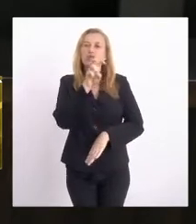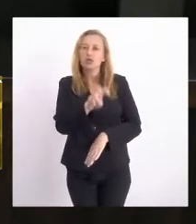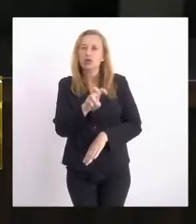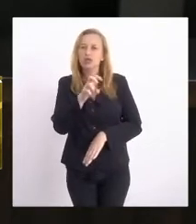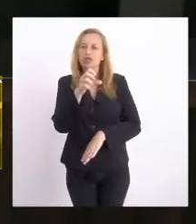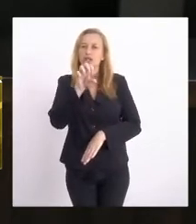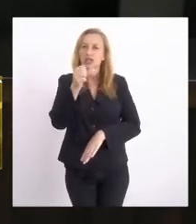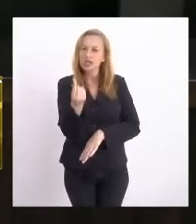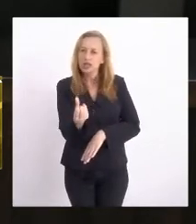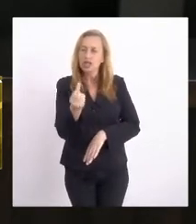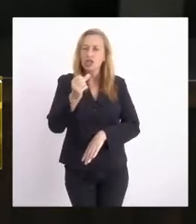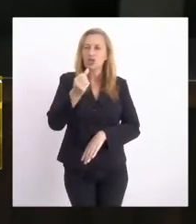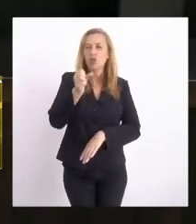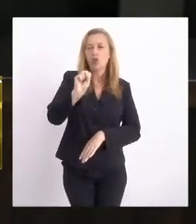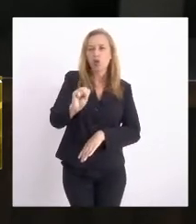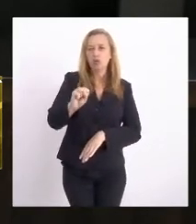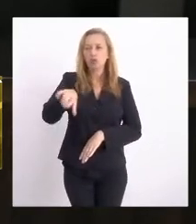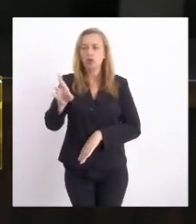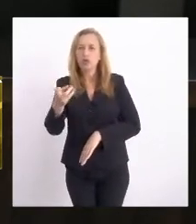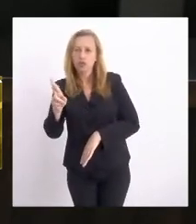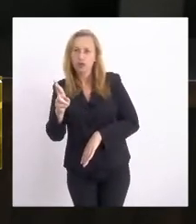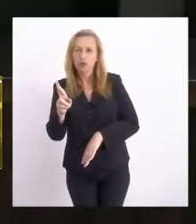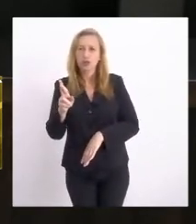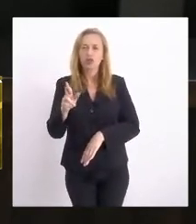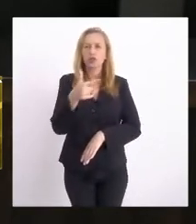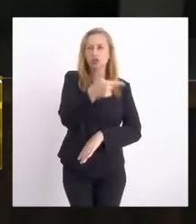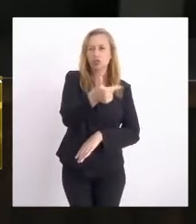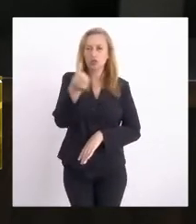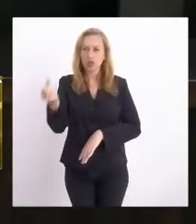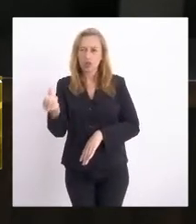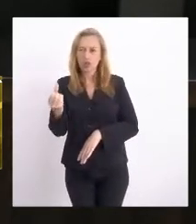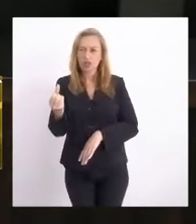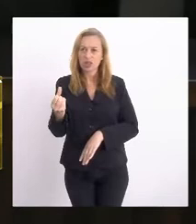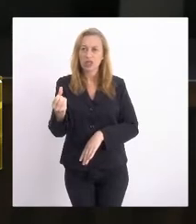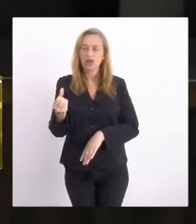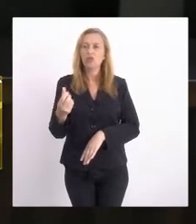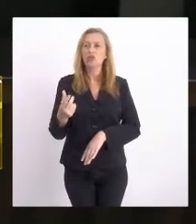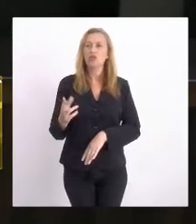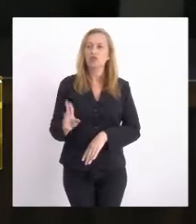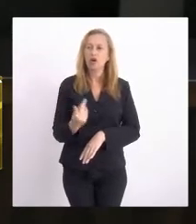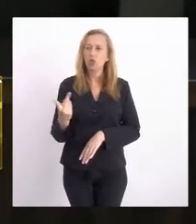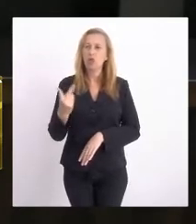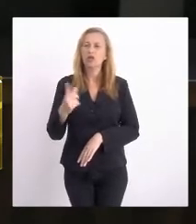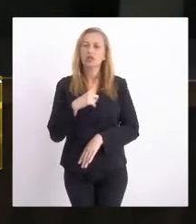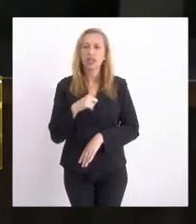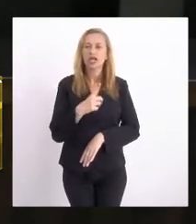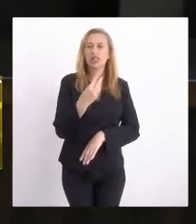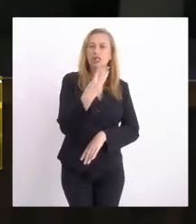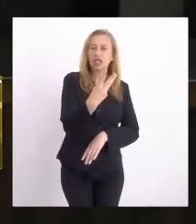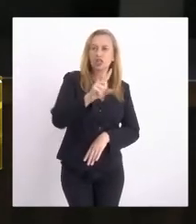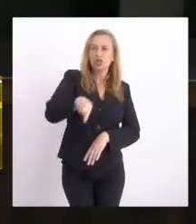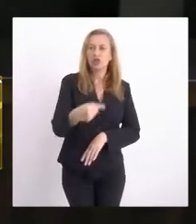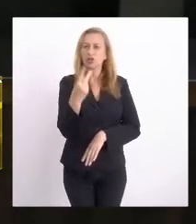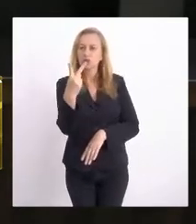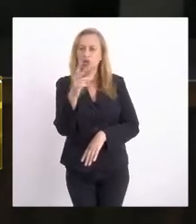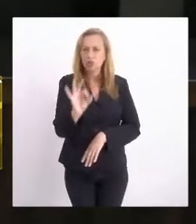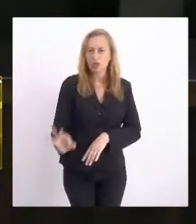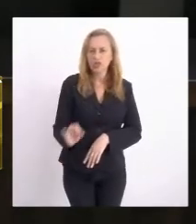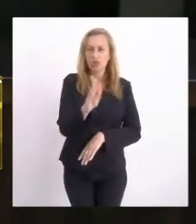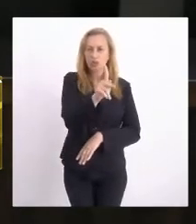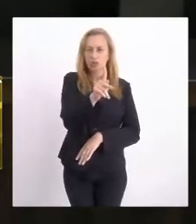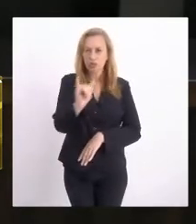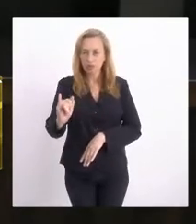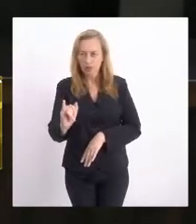56,8 milhões em 2016 o que equivale a 3,2 por cento do